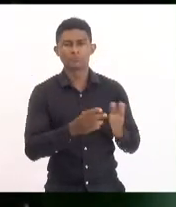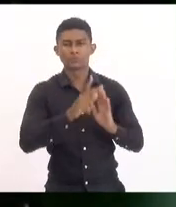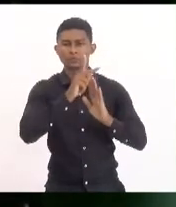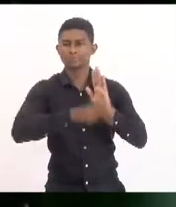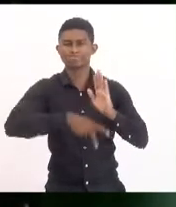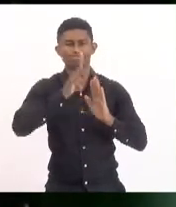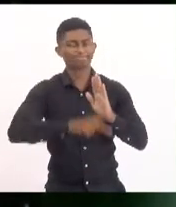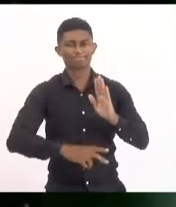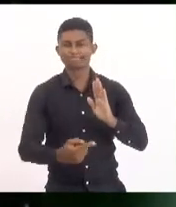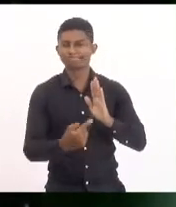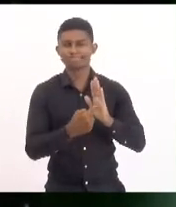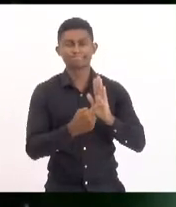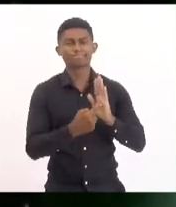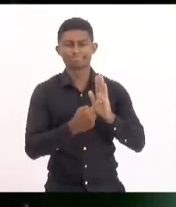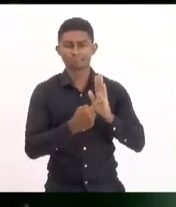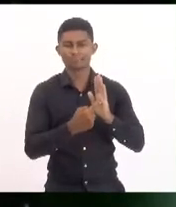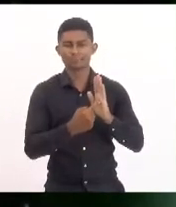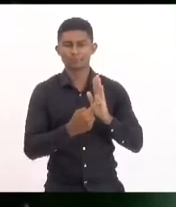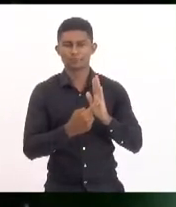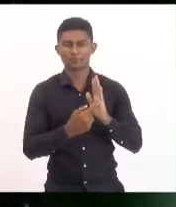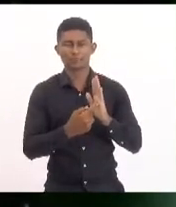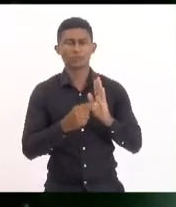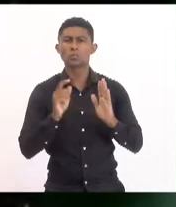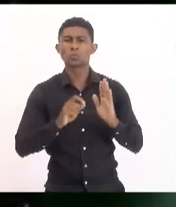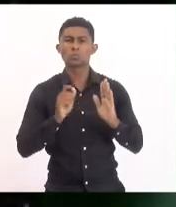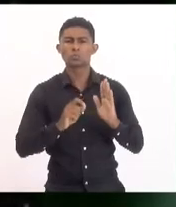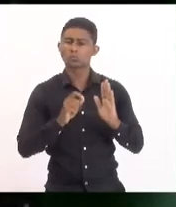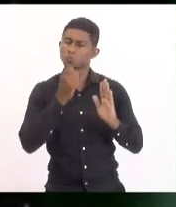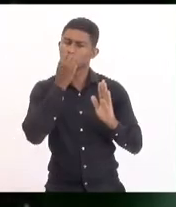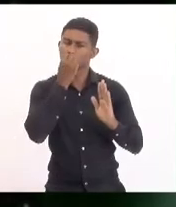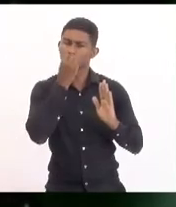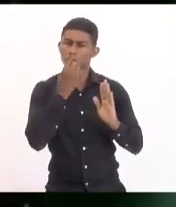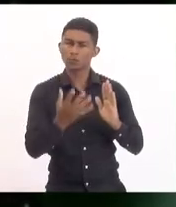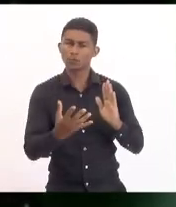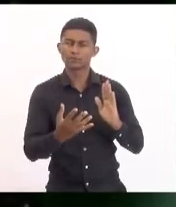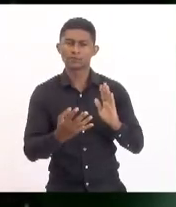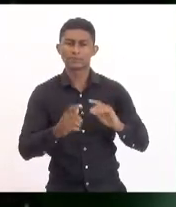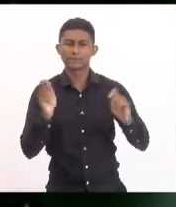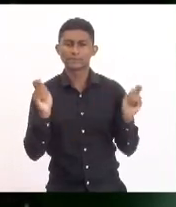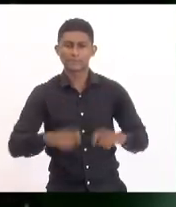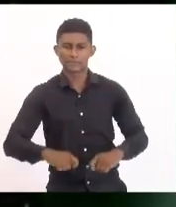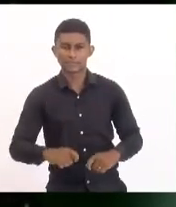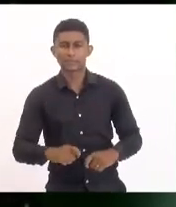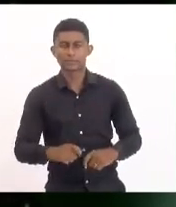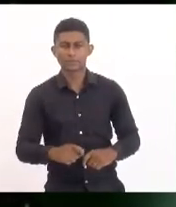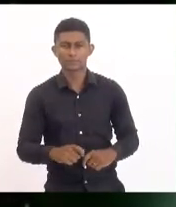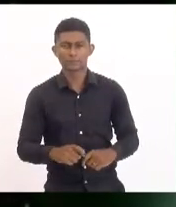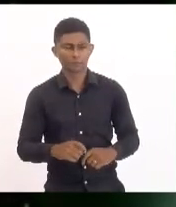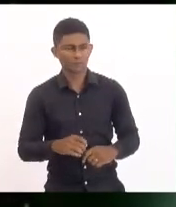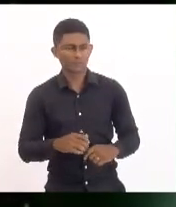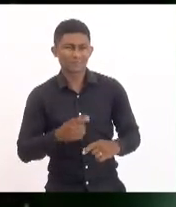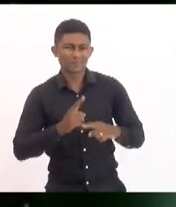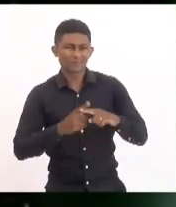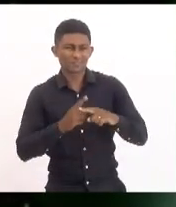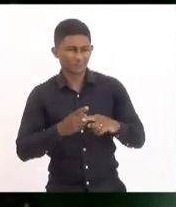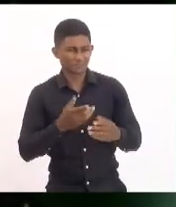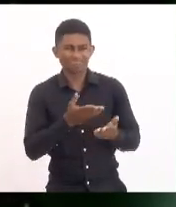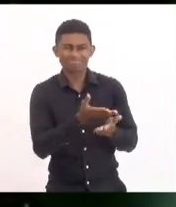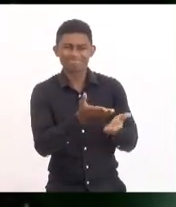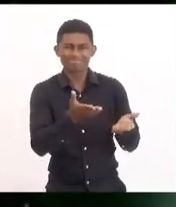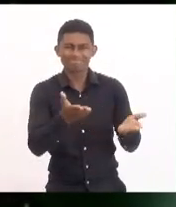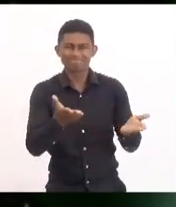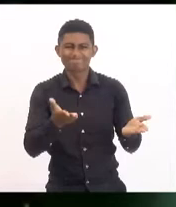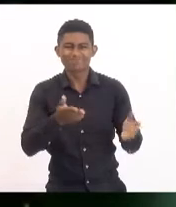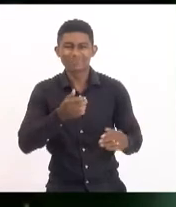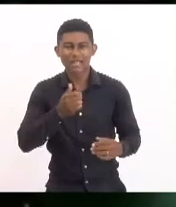projeto, além de trazer uma possibilidade de superação dos obstáculos que permeiam